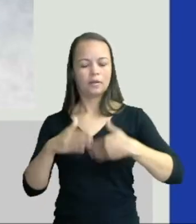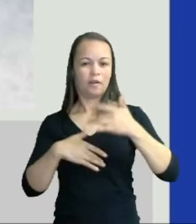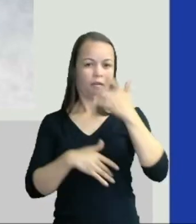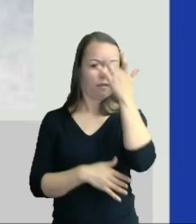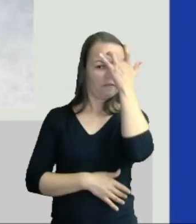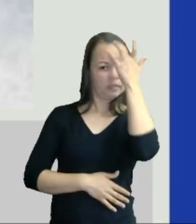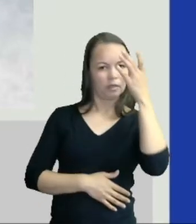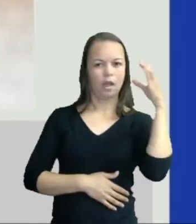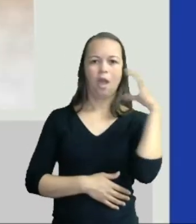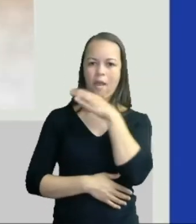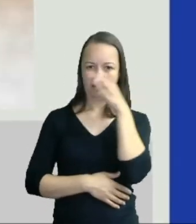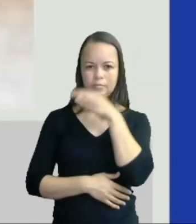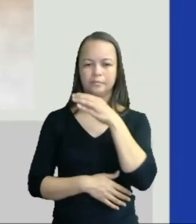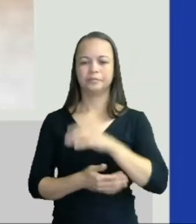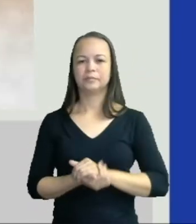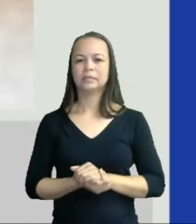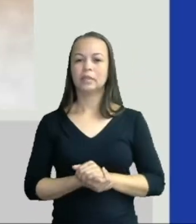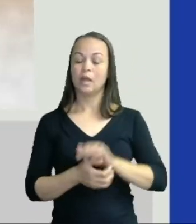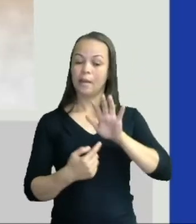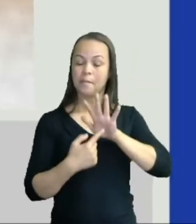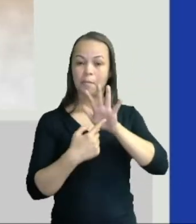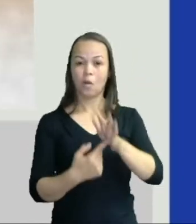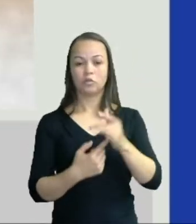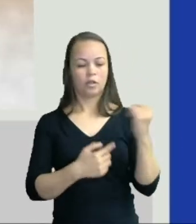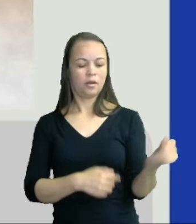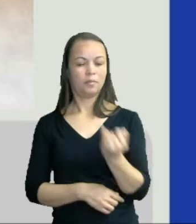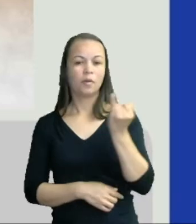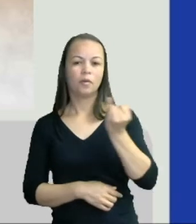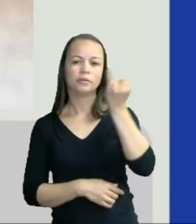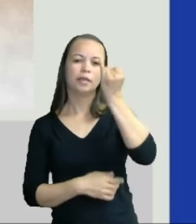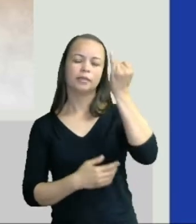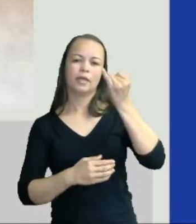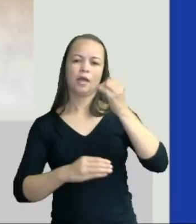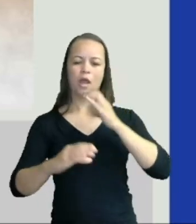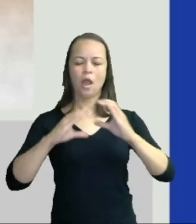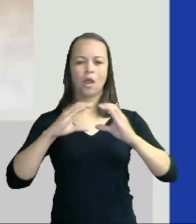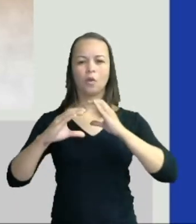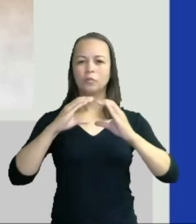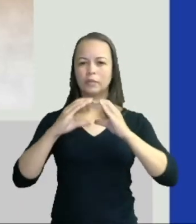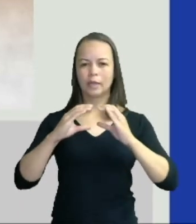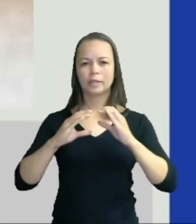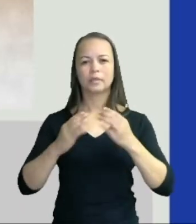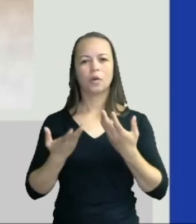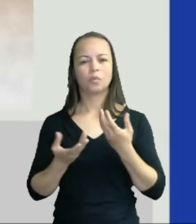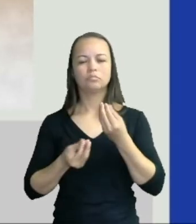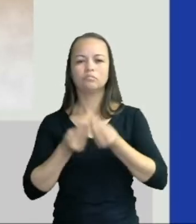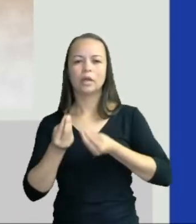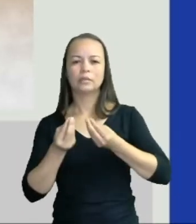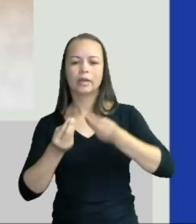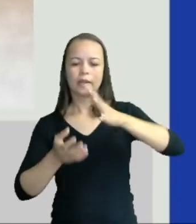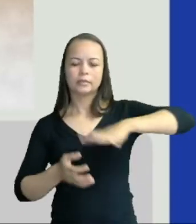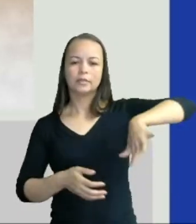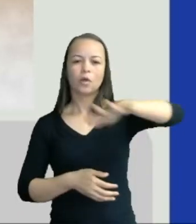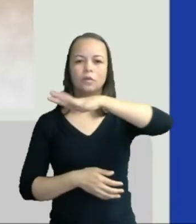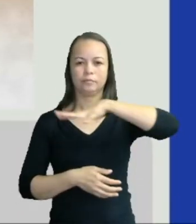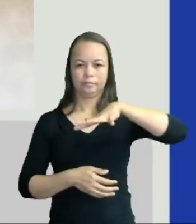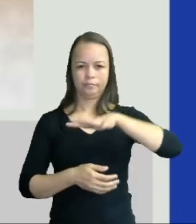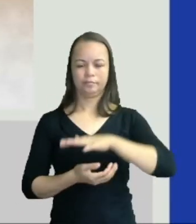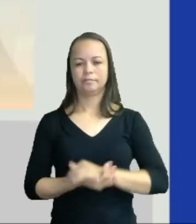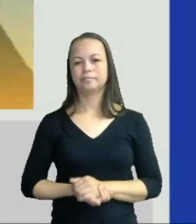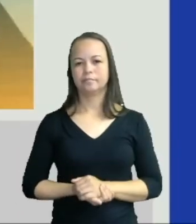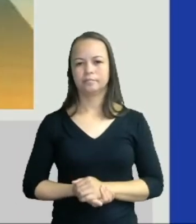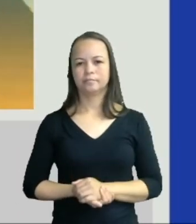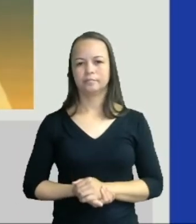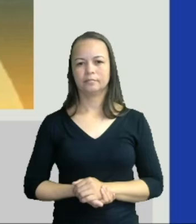enfrentava a lentidão na circulação de informações. À medida que os meios e a tecnologia de comunicação foram se desenvolvendo, essa